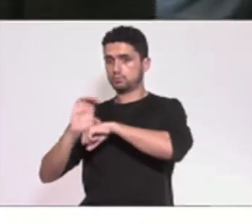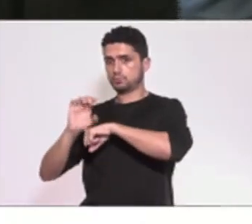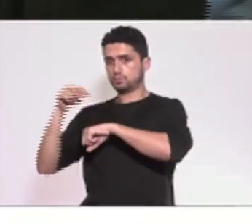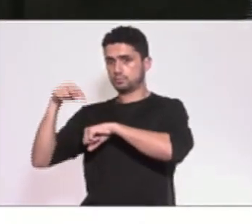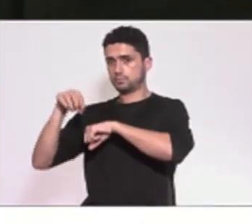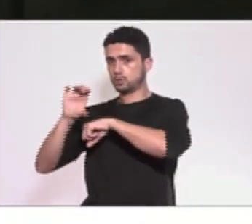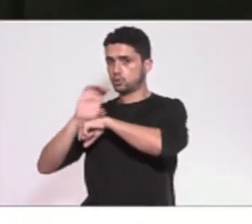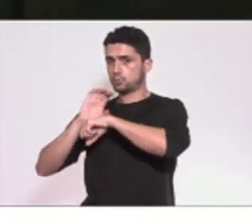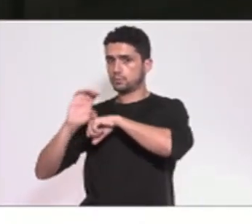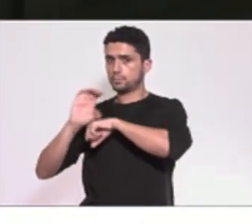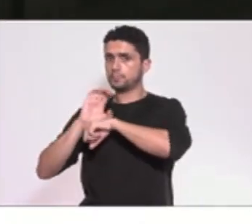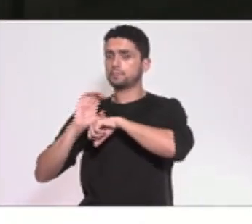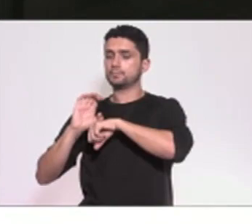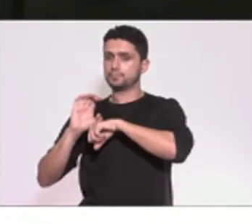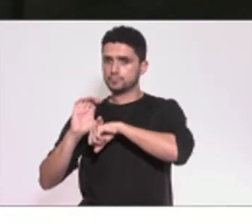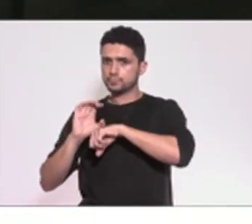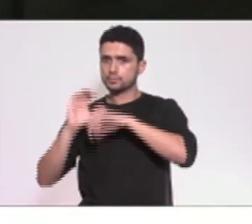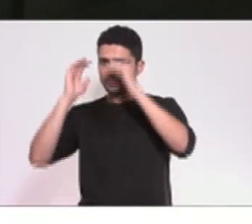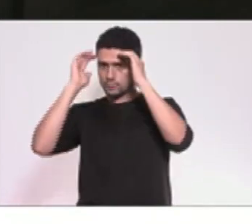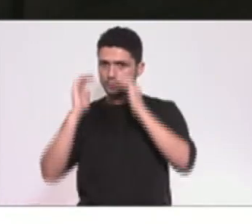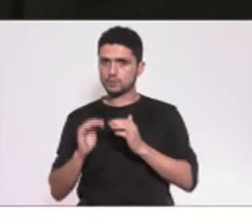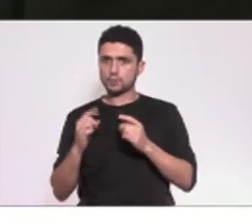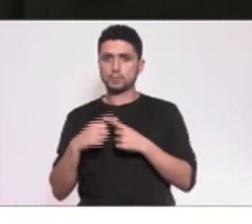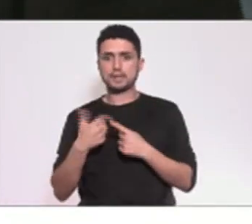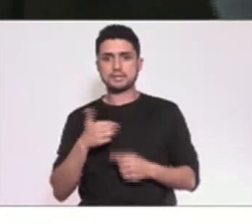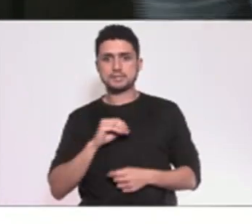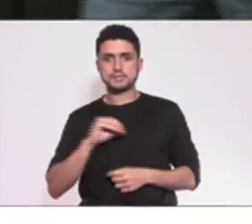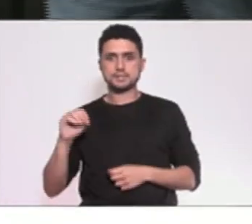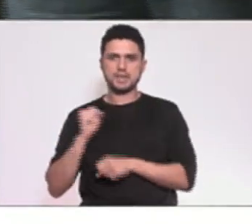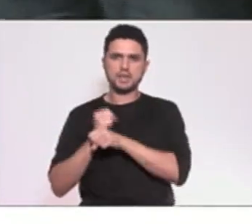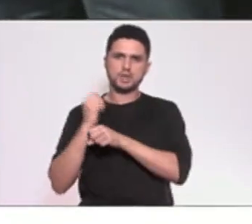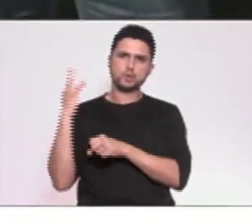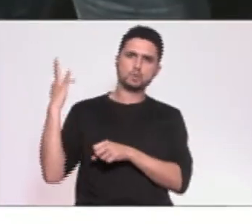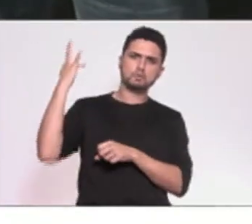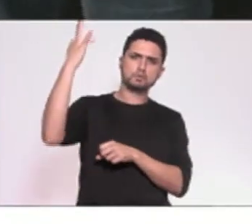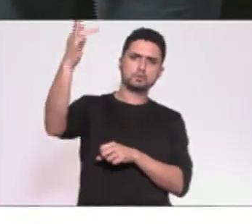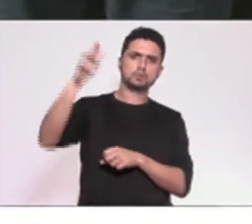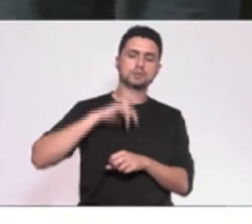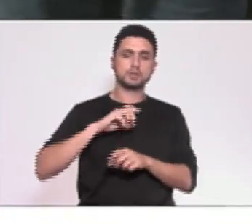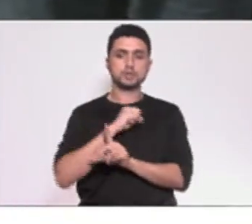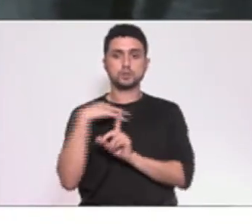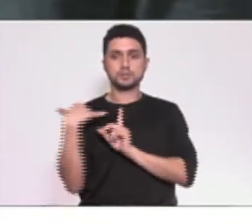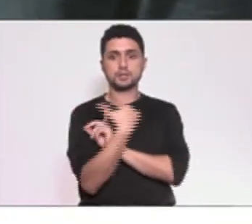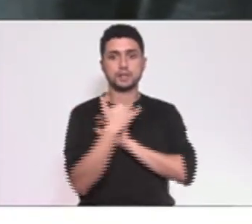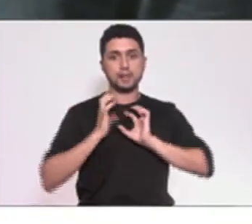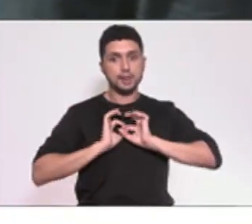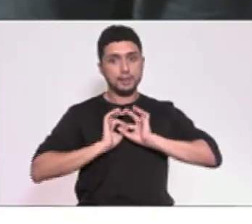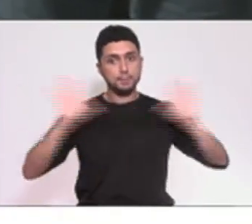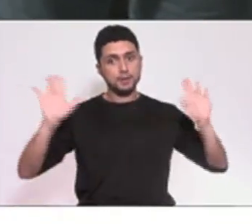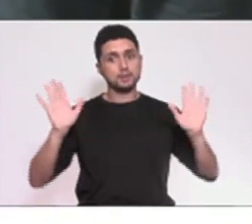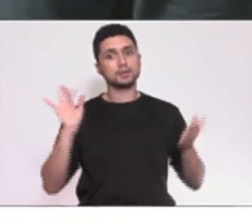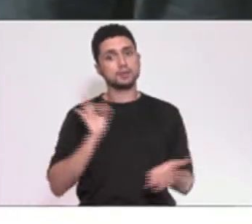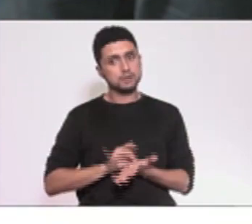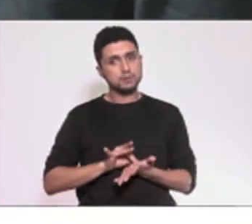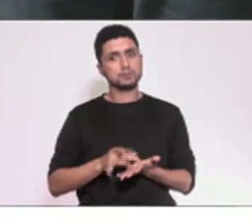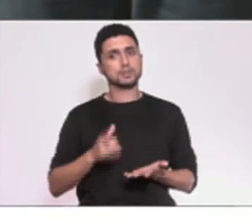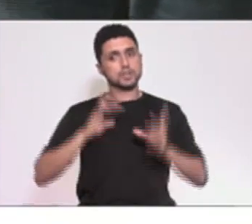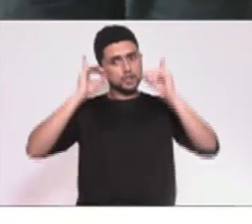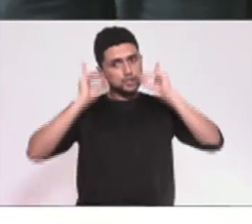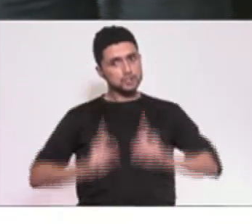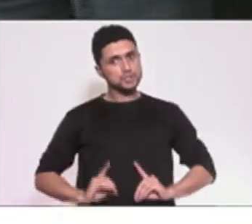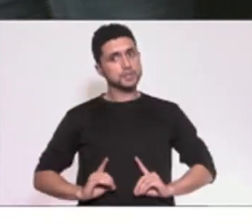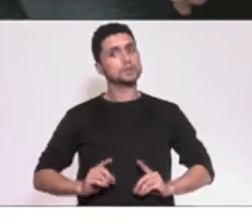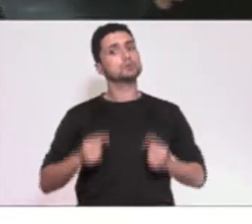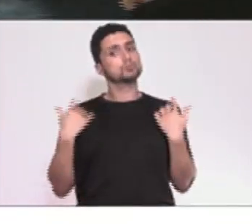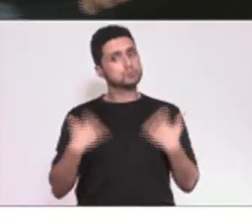100, 200, 300 anos que tenhamos uma sociedade com liberdade, que é o direito mais